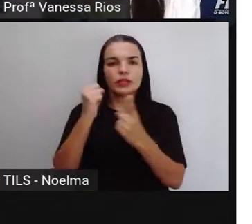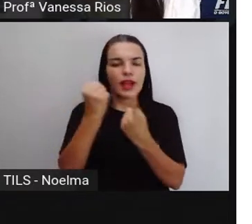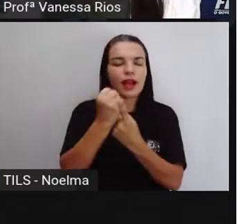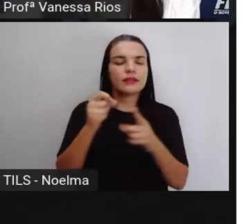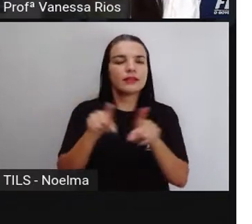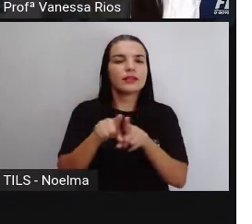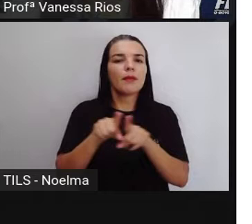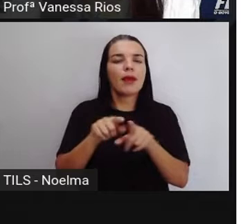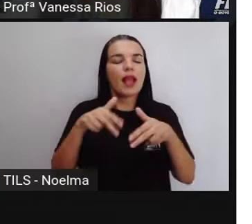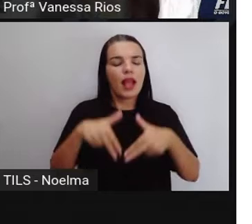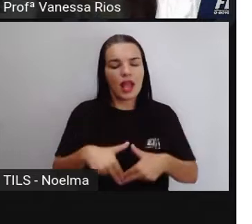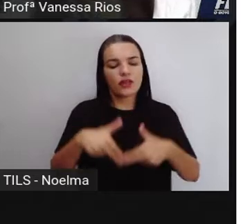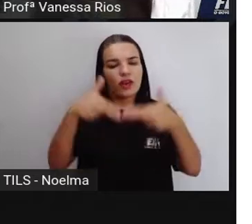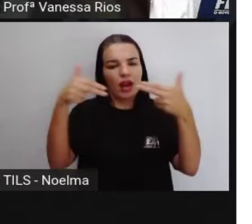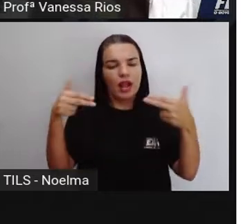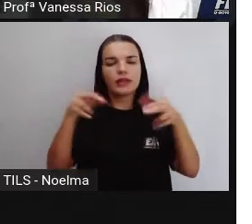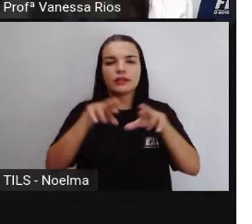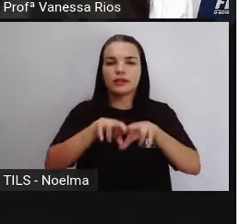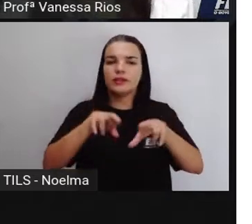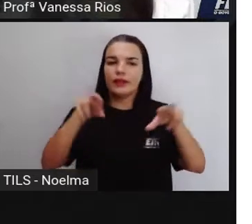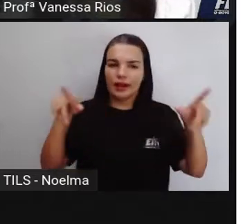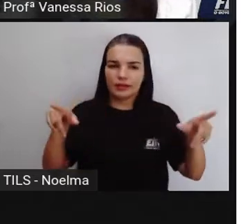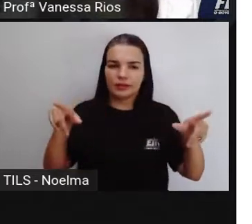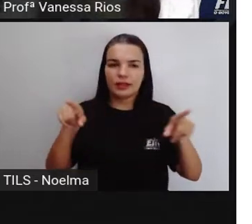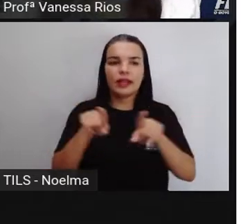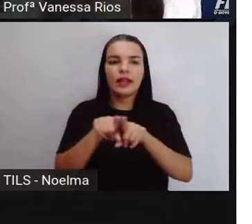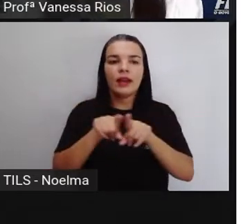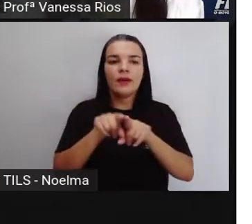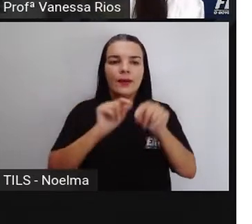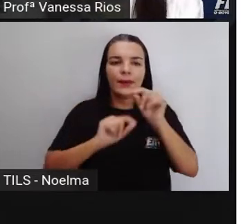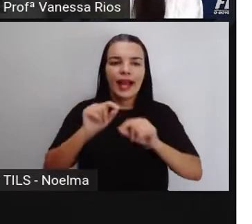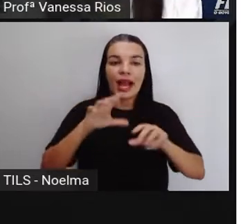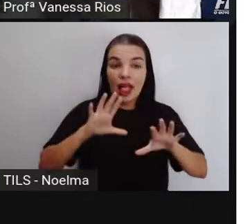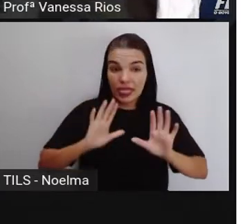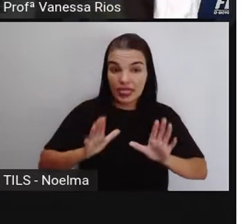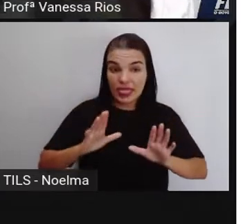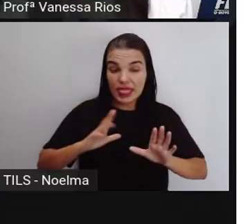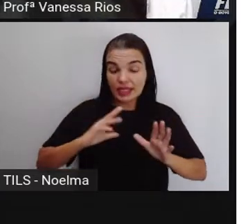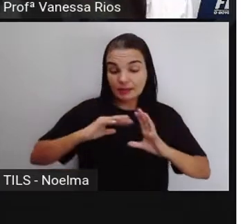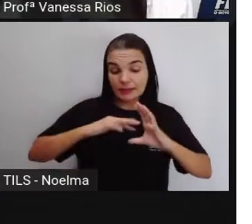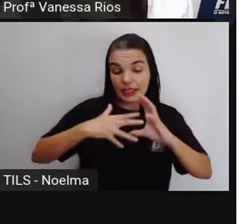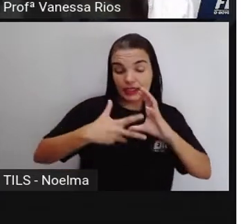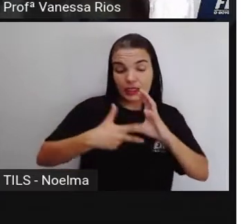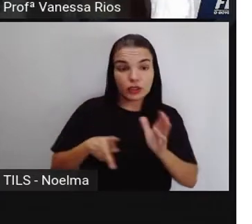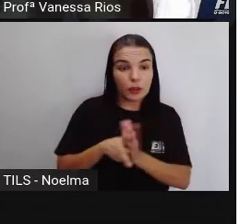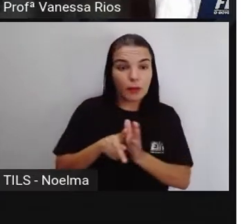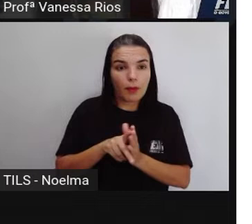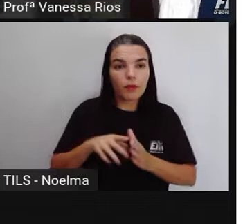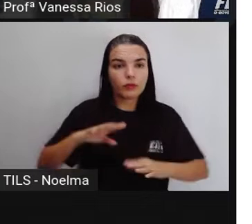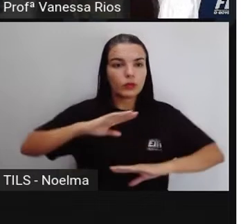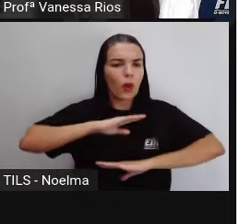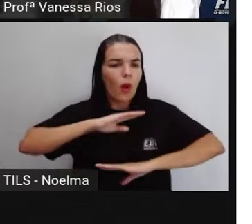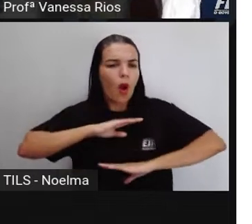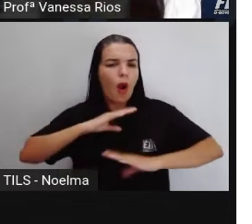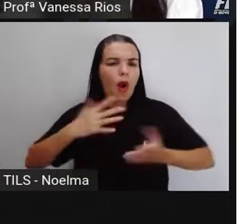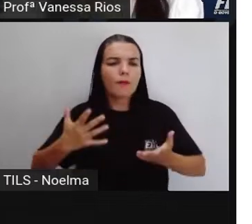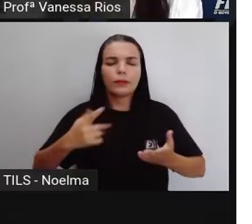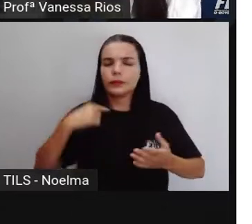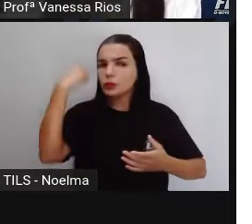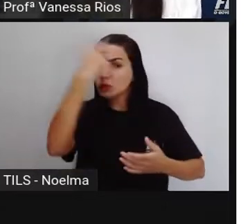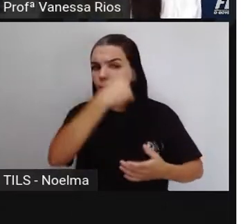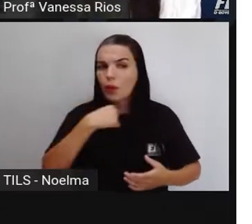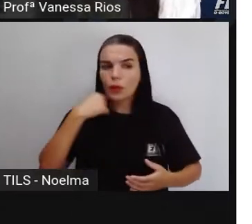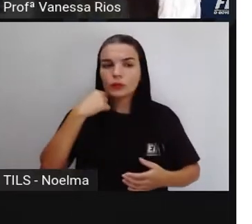sua contribuição, não só na formação do povo, né, em suas características físicas, mas